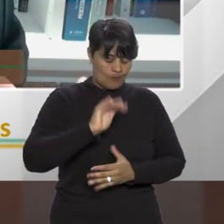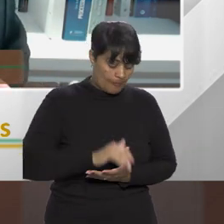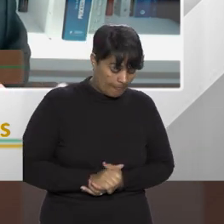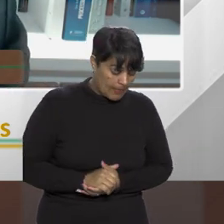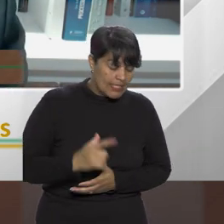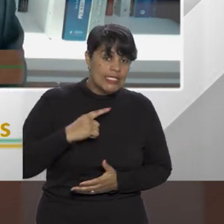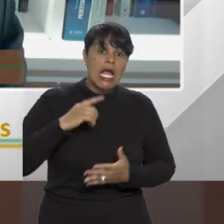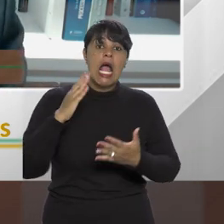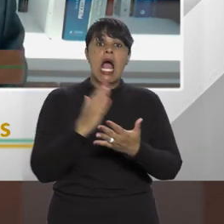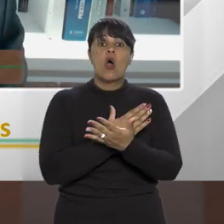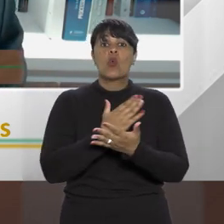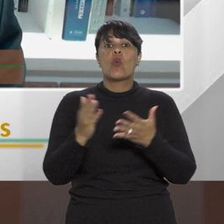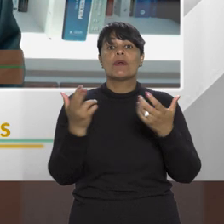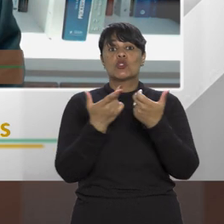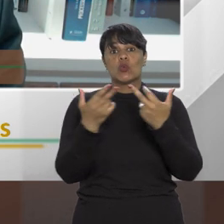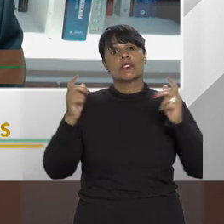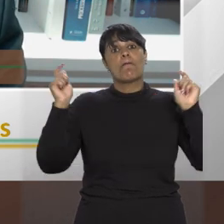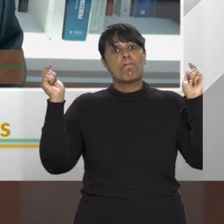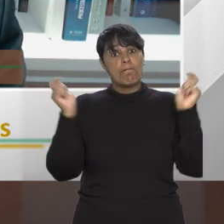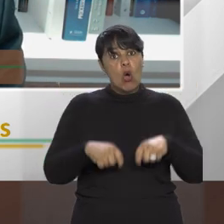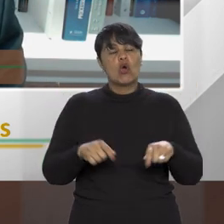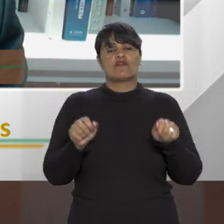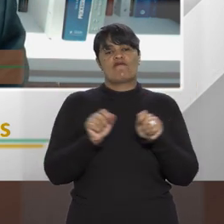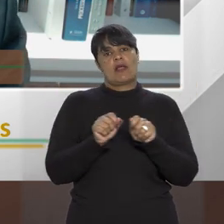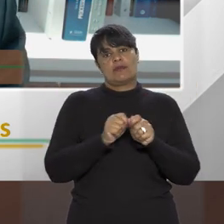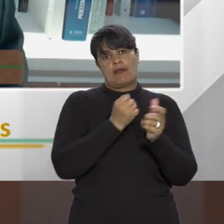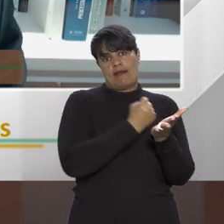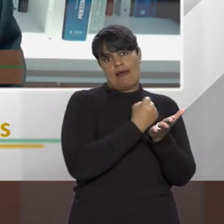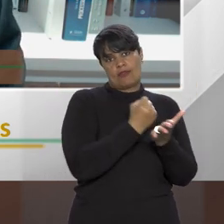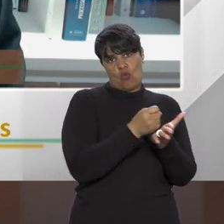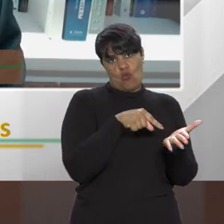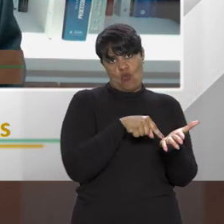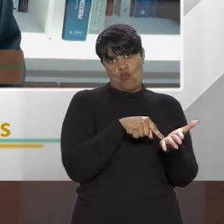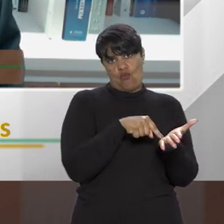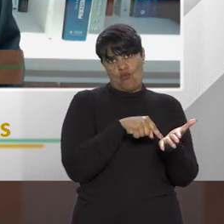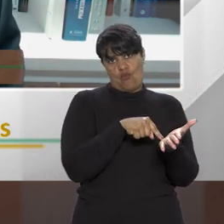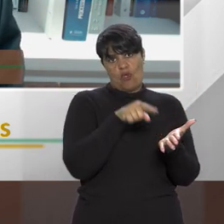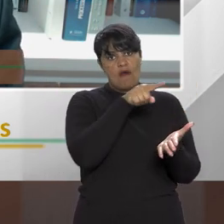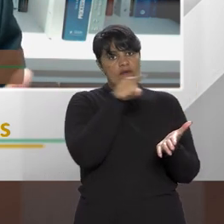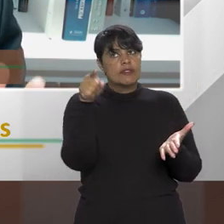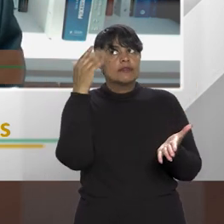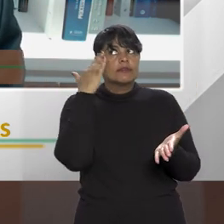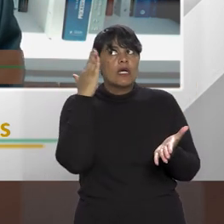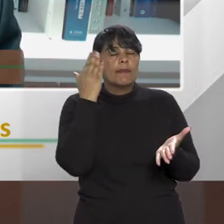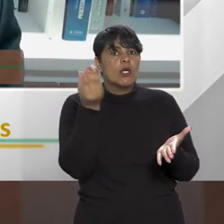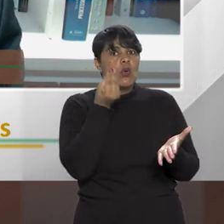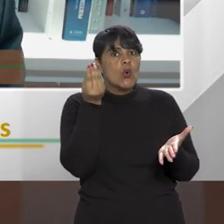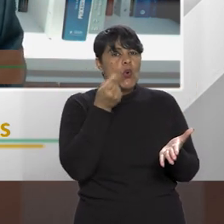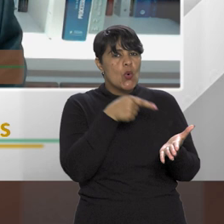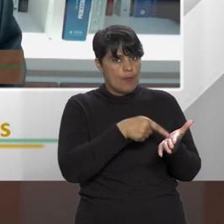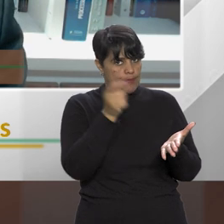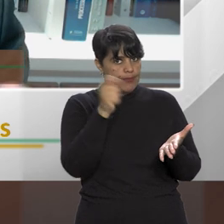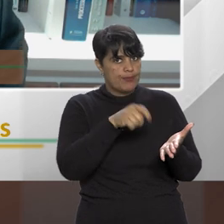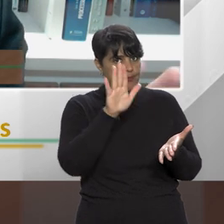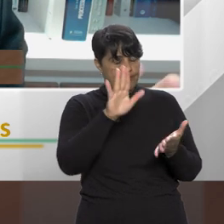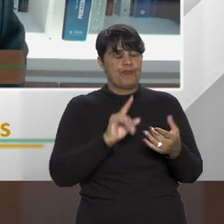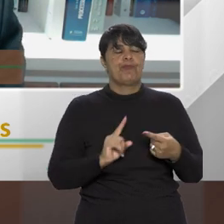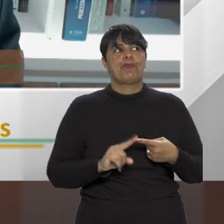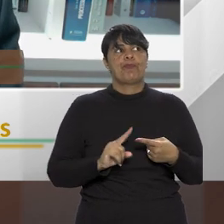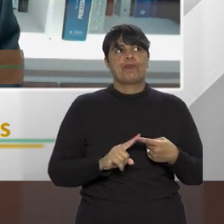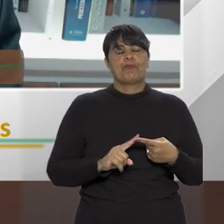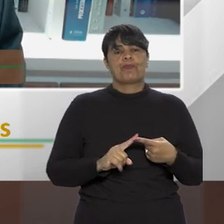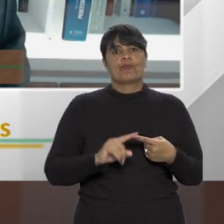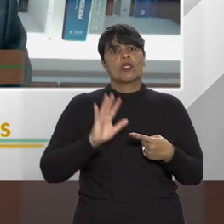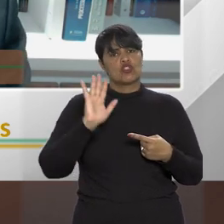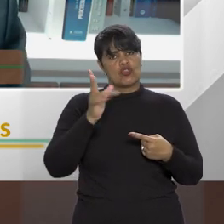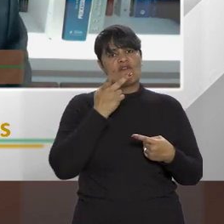entender o tamanho da competência que as serventias hoje têm. Já mencionei o divórcio extrajudicial lá de 2017, mas a gente tem agora